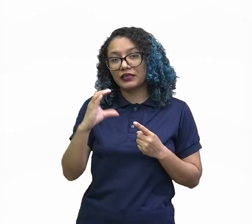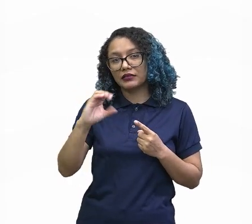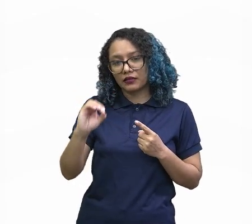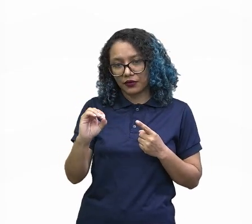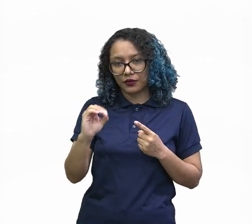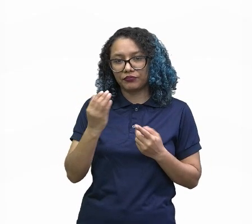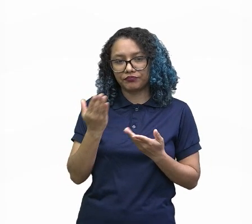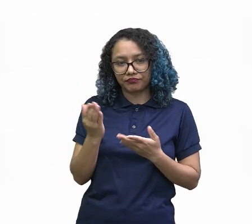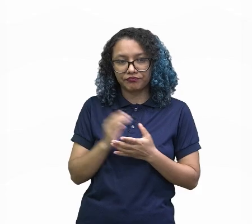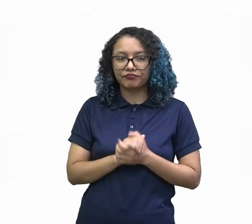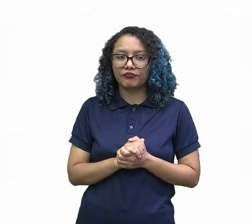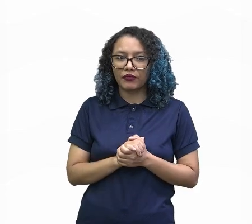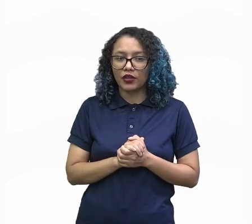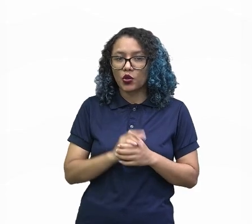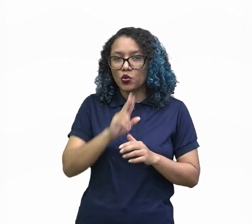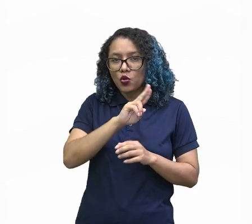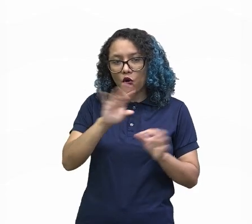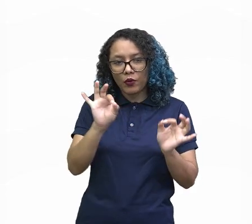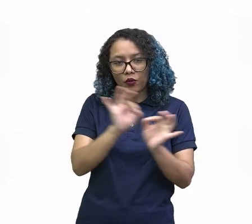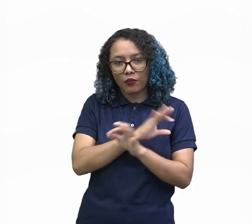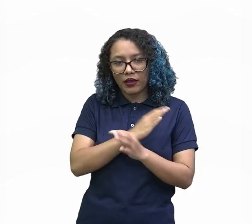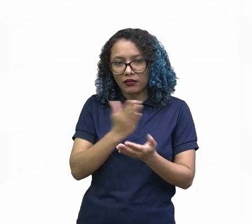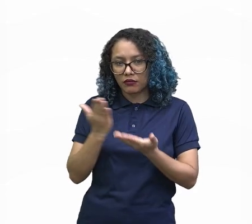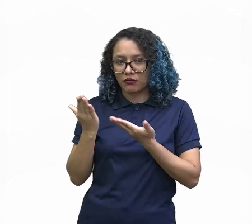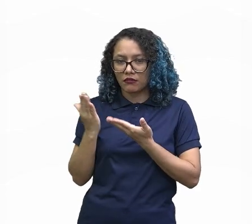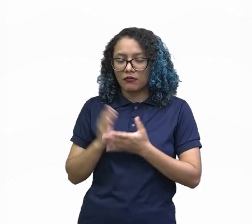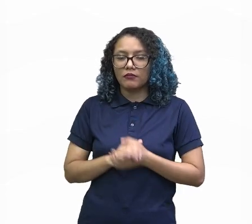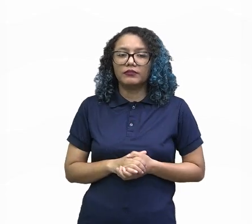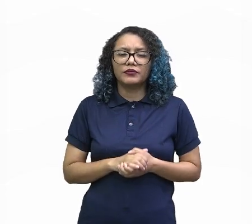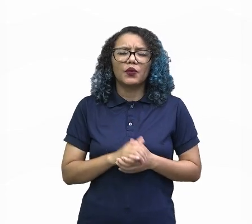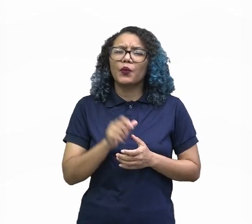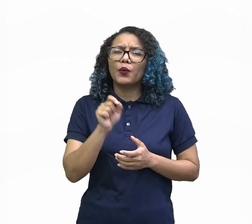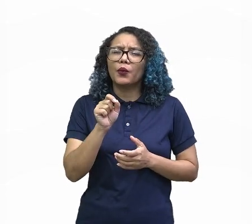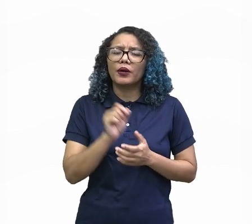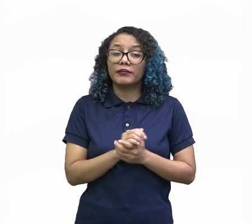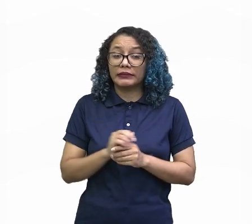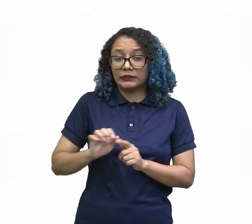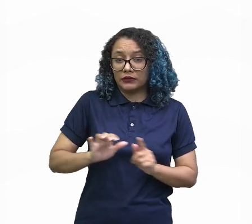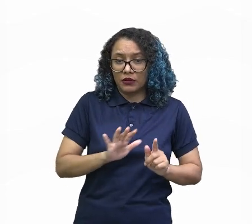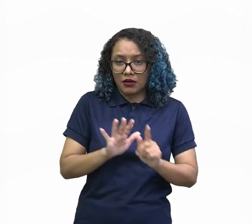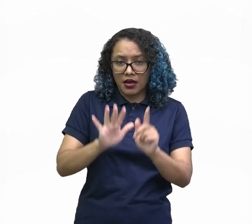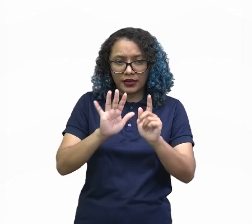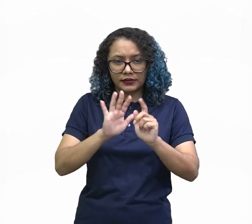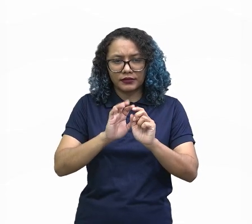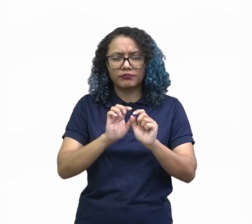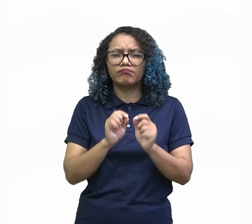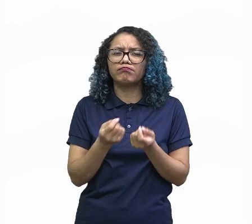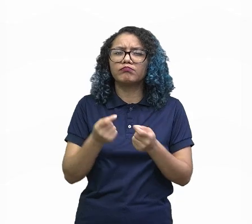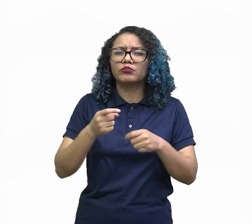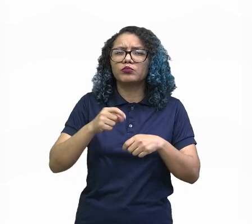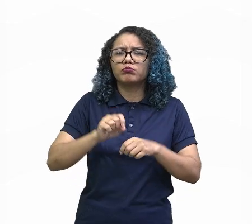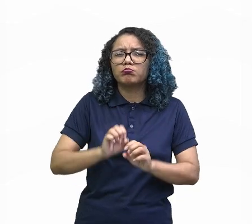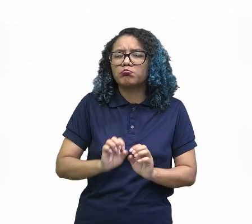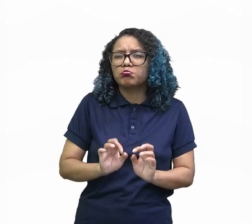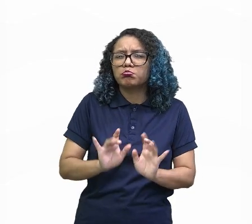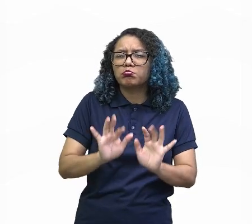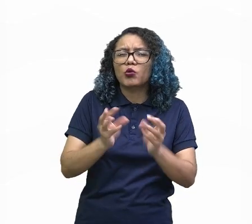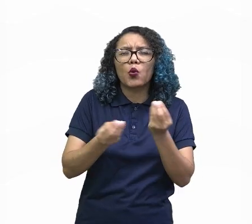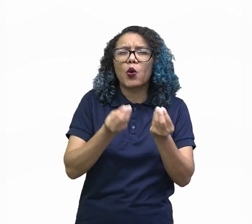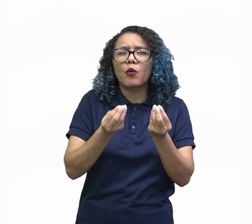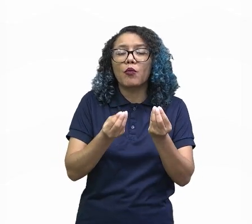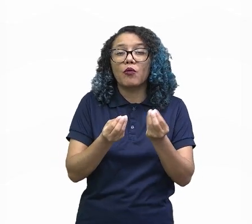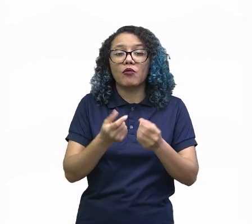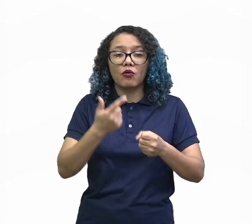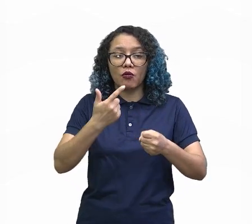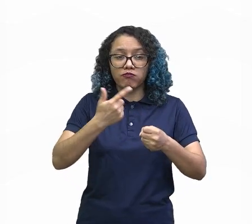carbono, representado aí pela sigla CO, né? Que é um gás liberado na queima de combustíveis fósseis.